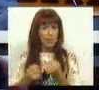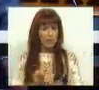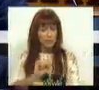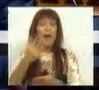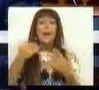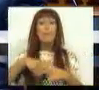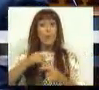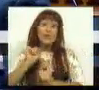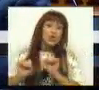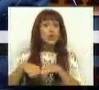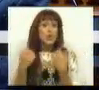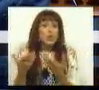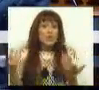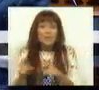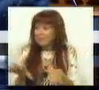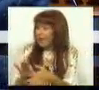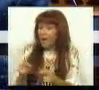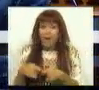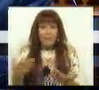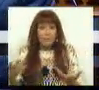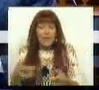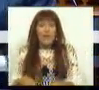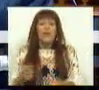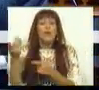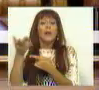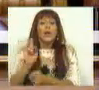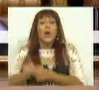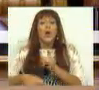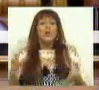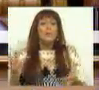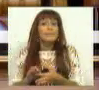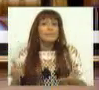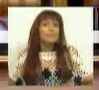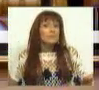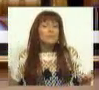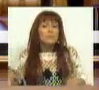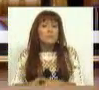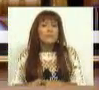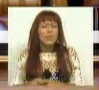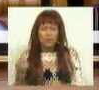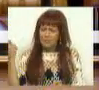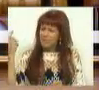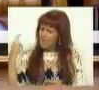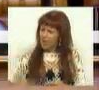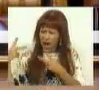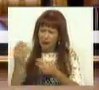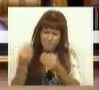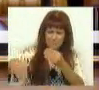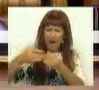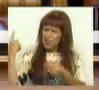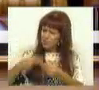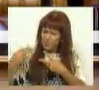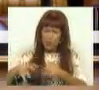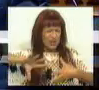nas preocupações sociais que emanam do seu discurso, designadamente aquelas que têm a ver com somar austeridade à austeridade,